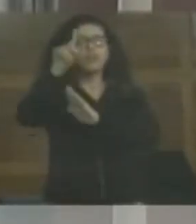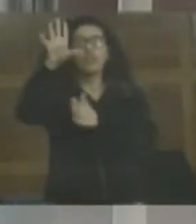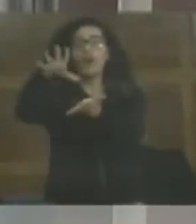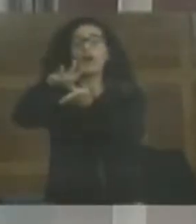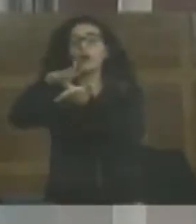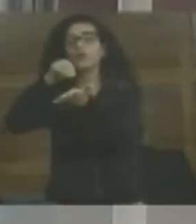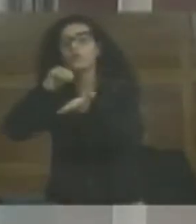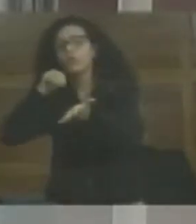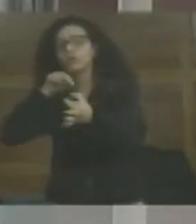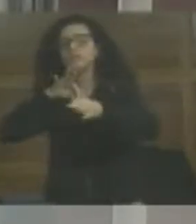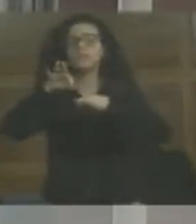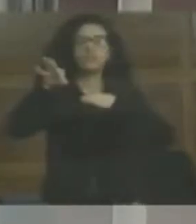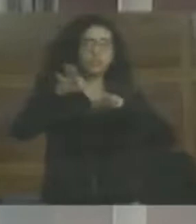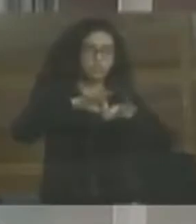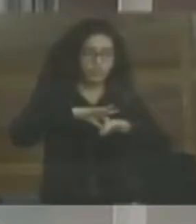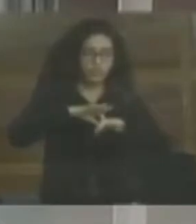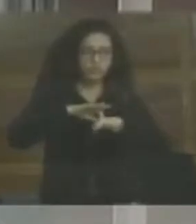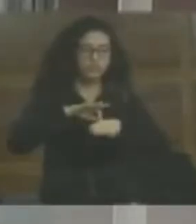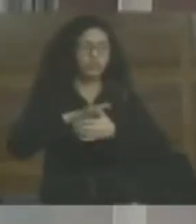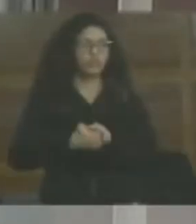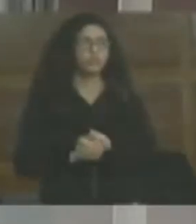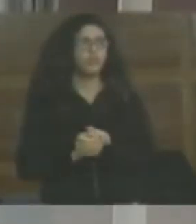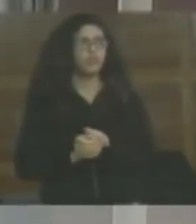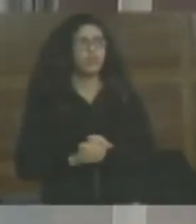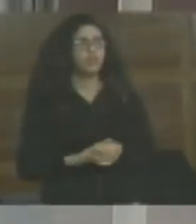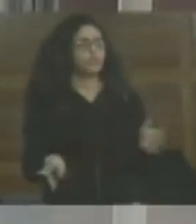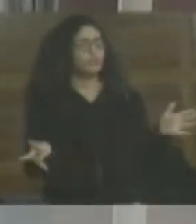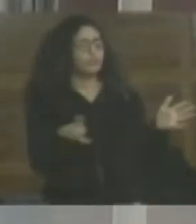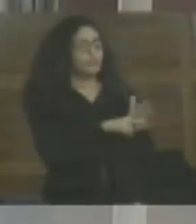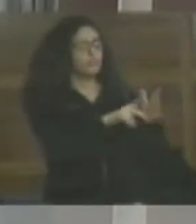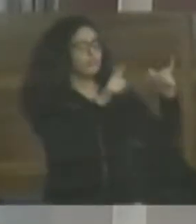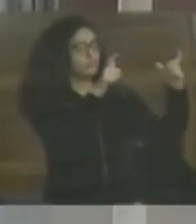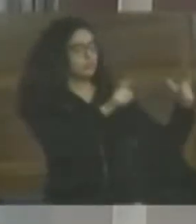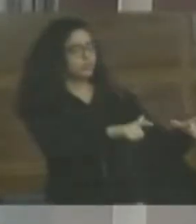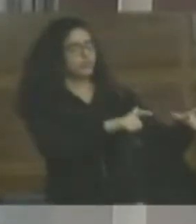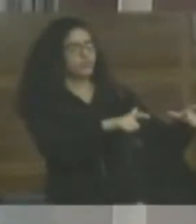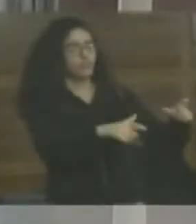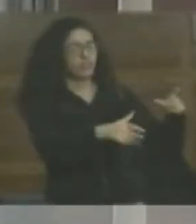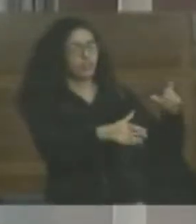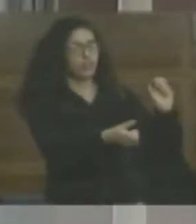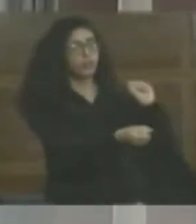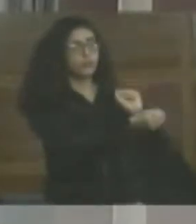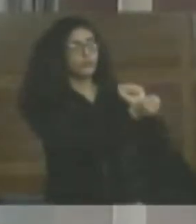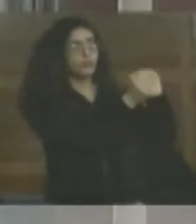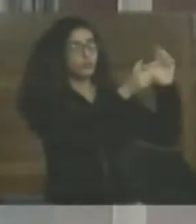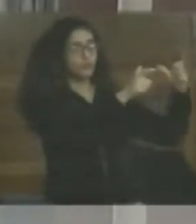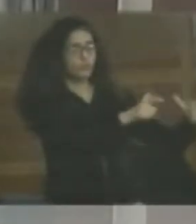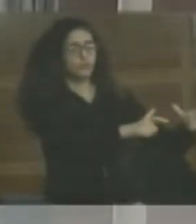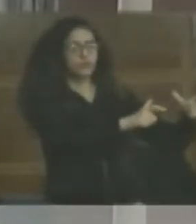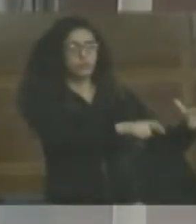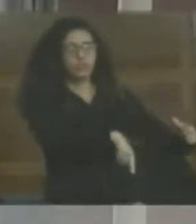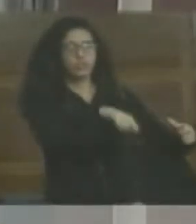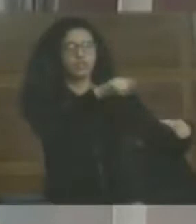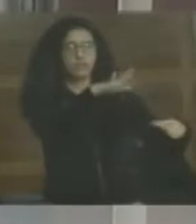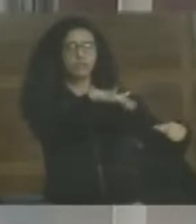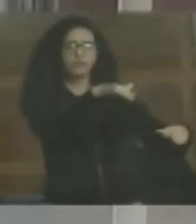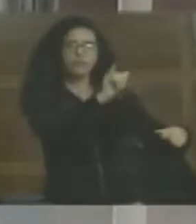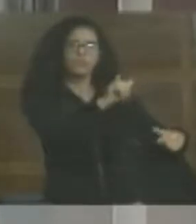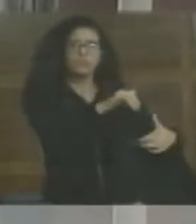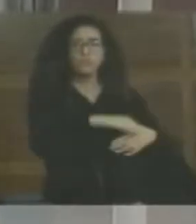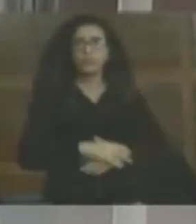cópia do processo de titulização das terras quilombolas localizado no bairro Santa Rita do